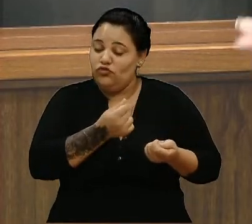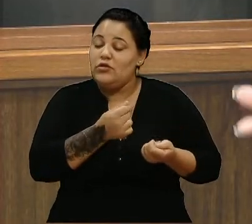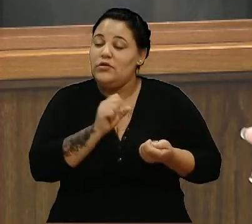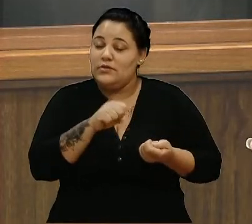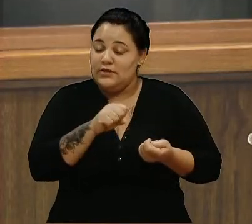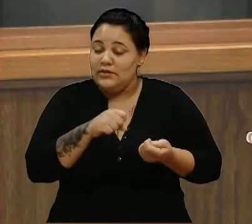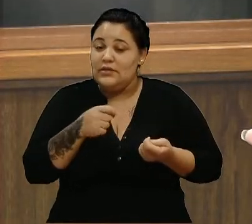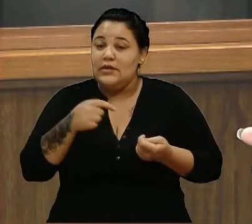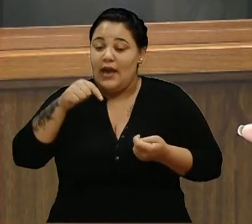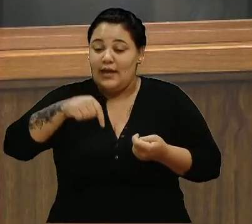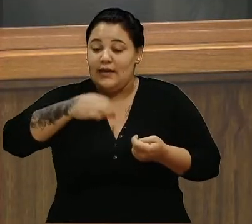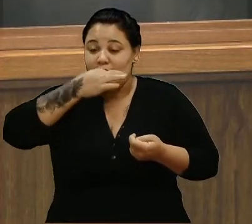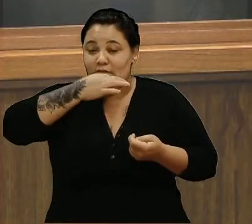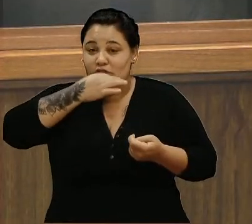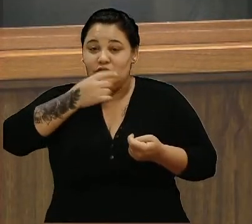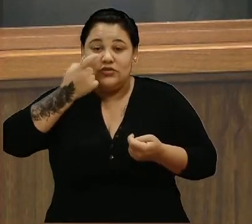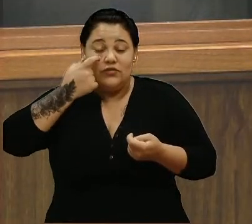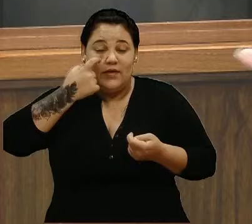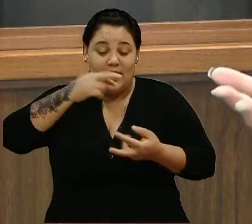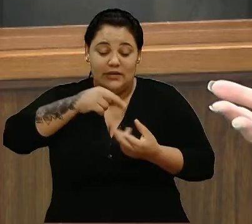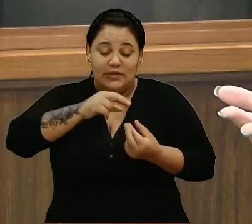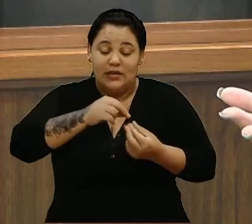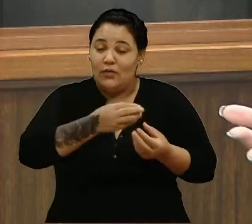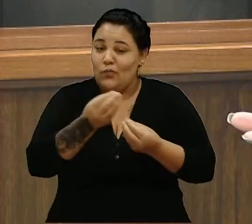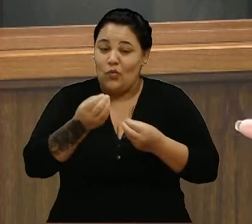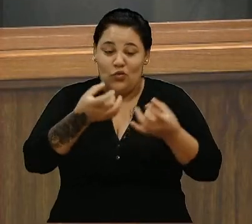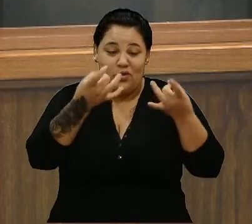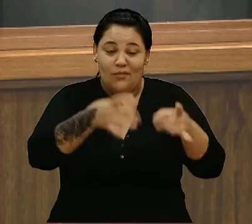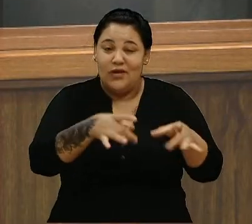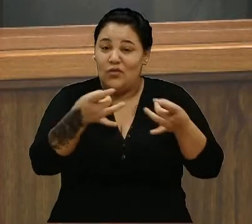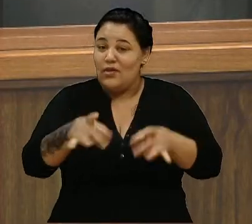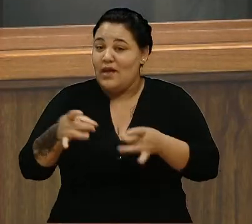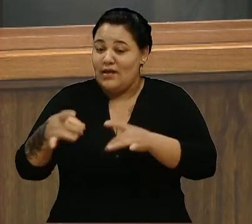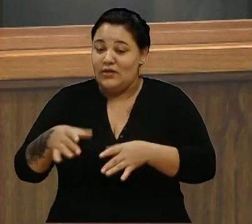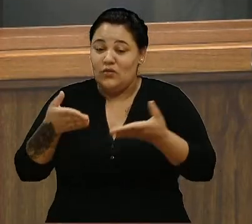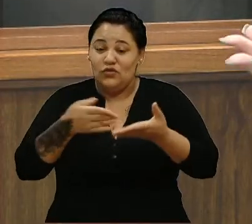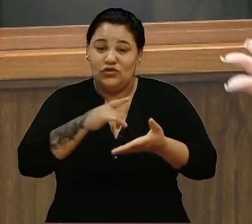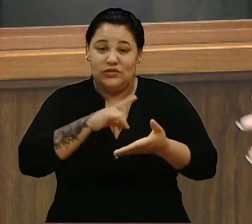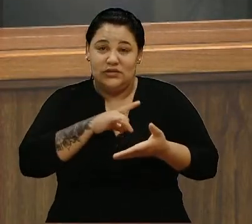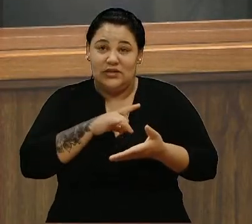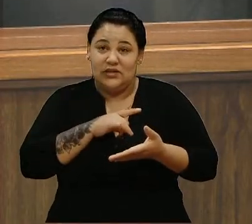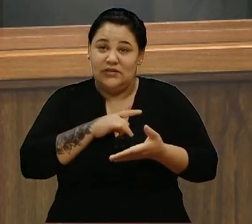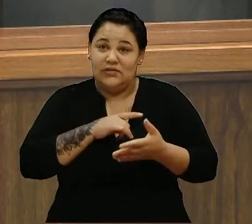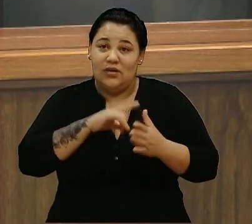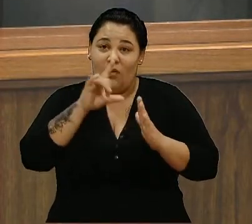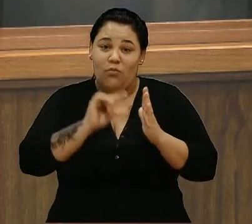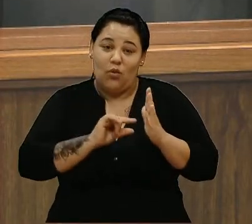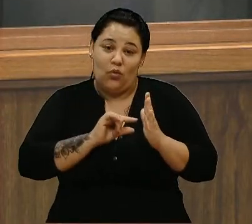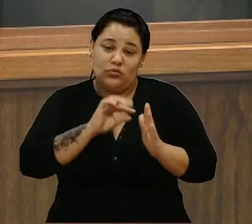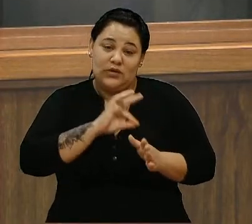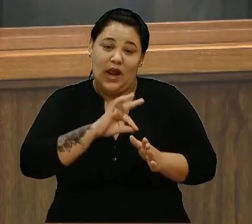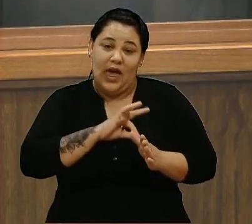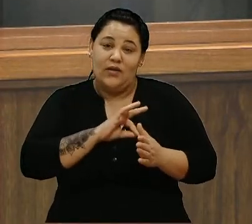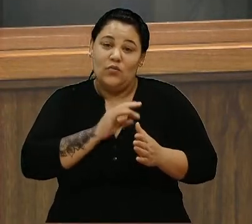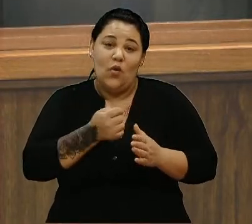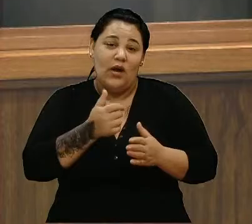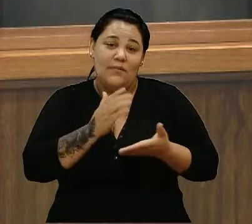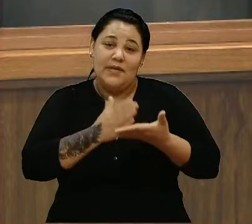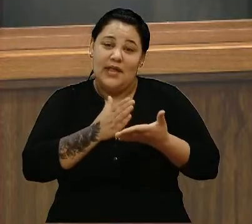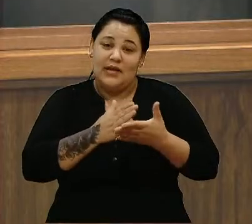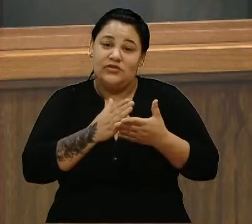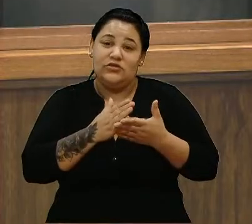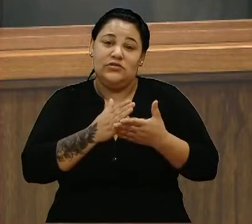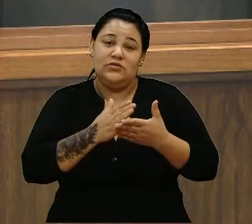vez mais abandonadas. Tem recicladores hoje que ganham menos de um salário mínimo e passam o dia inteiro